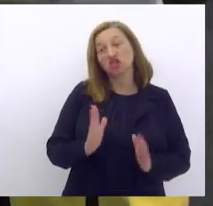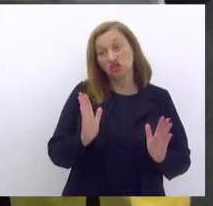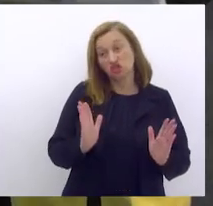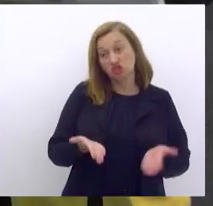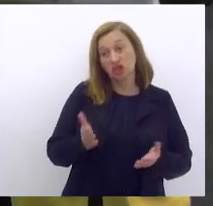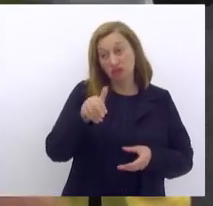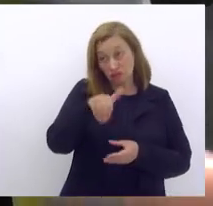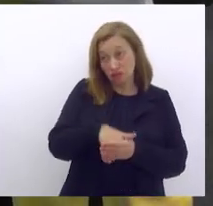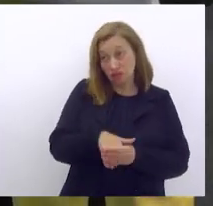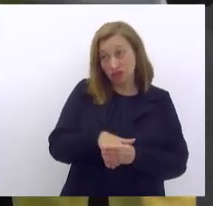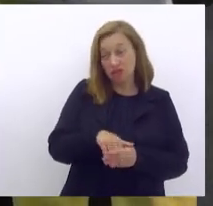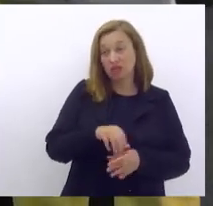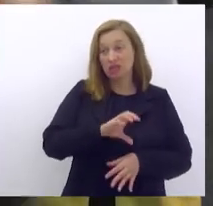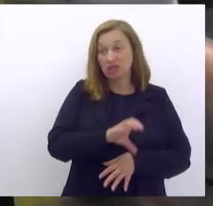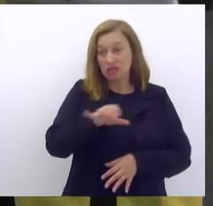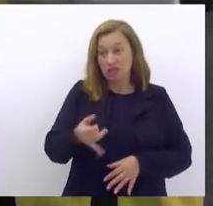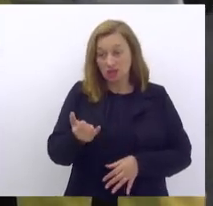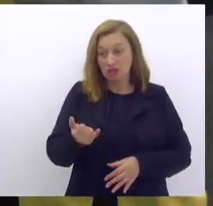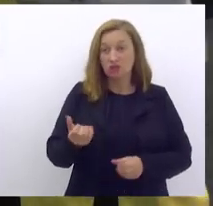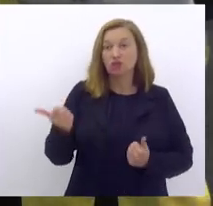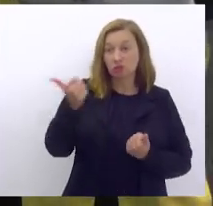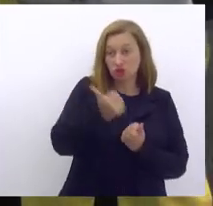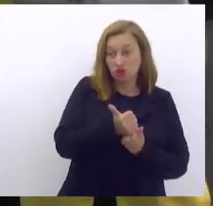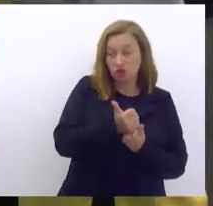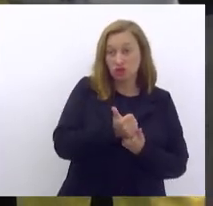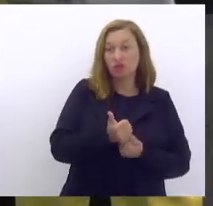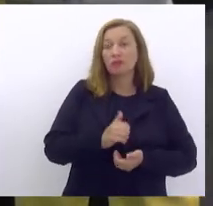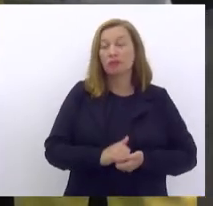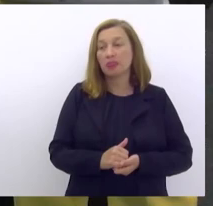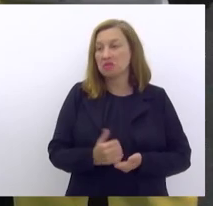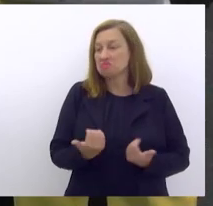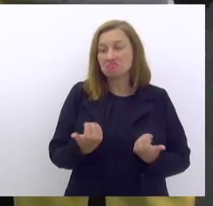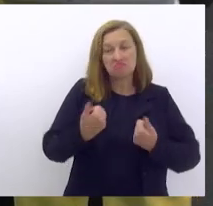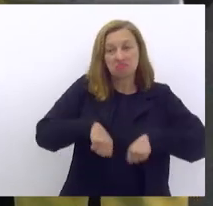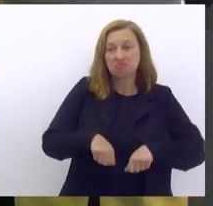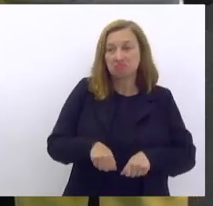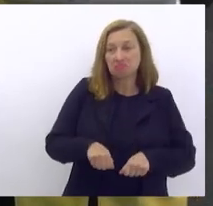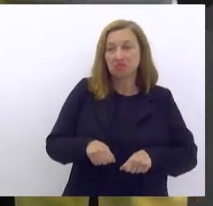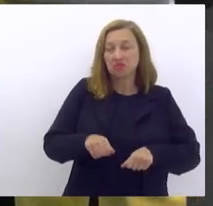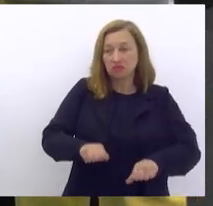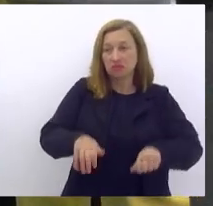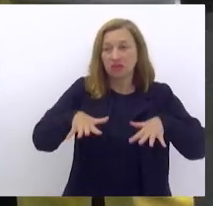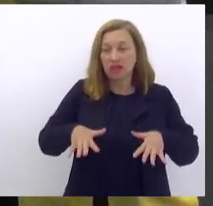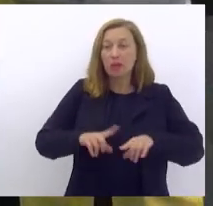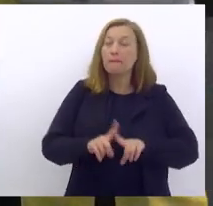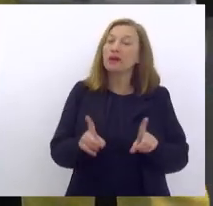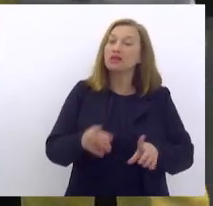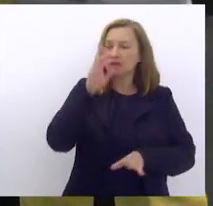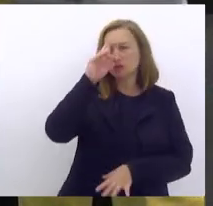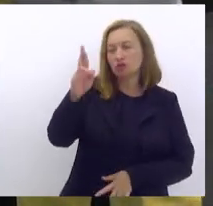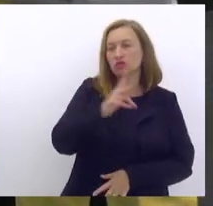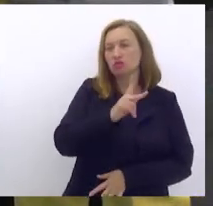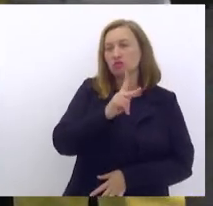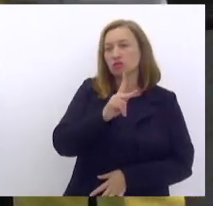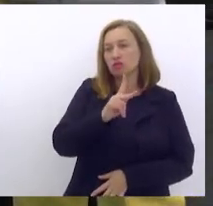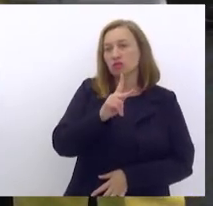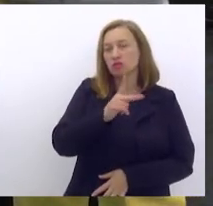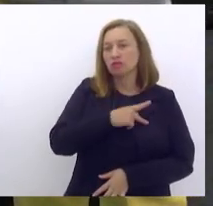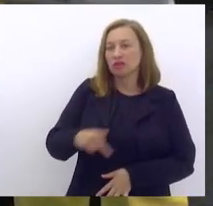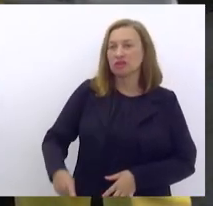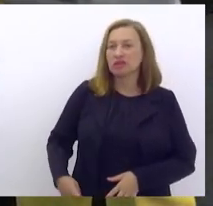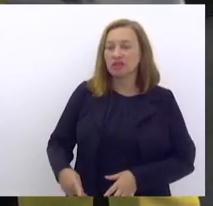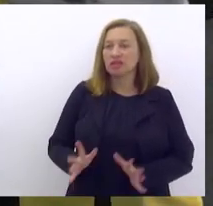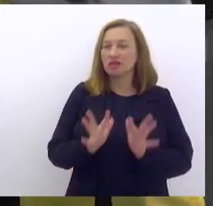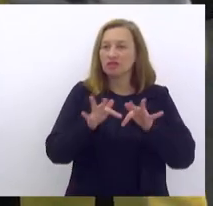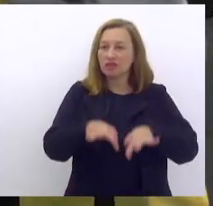estava votada na CCJ o substitutivo, né, não se acolheu em plenário, para que Vossa Excelência dê forma a final de